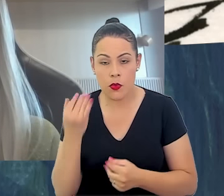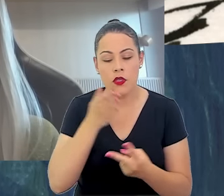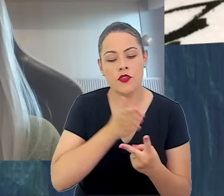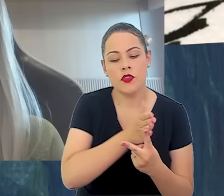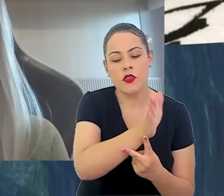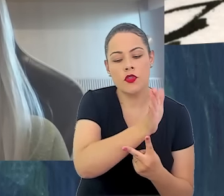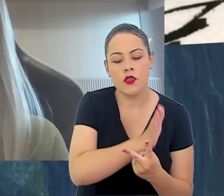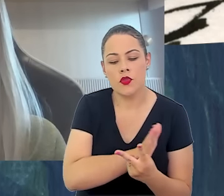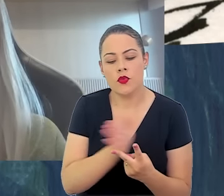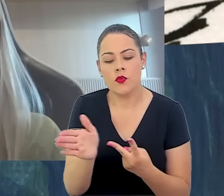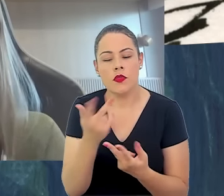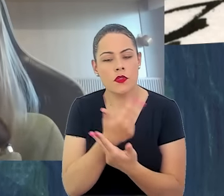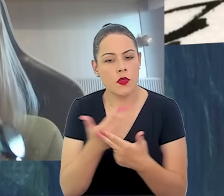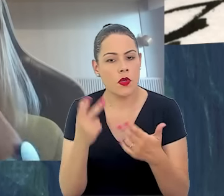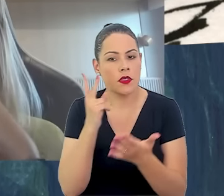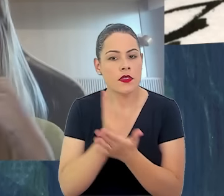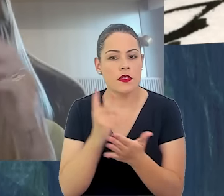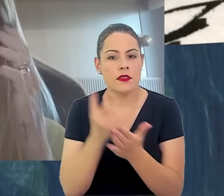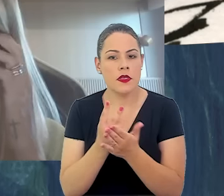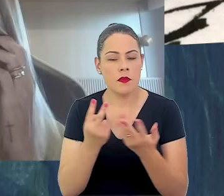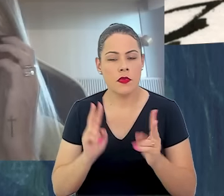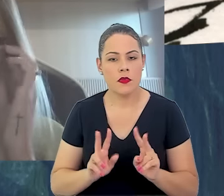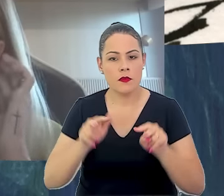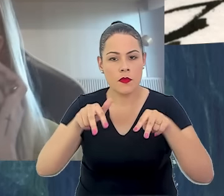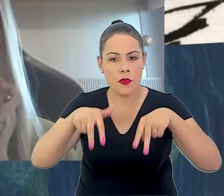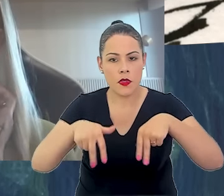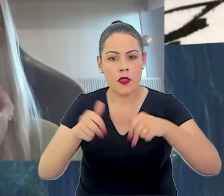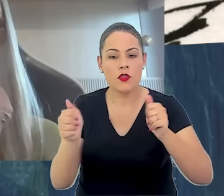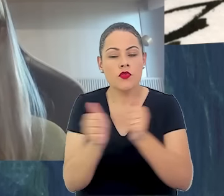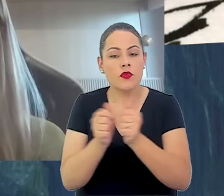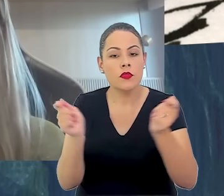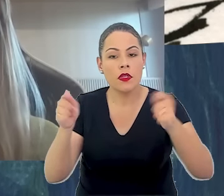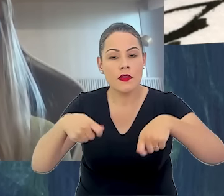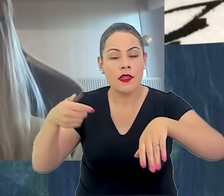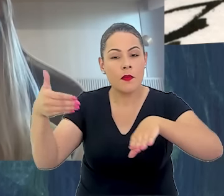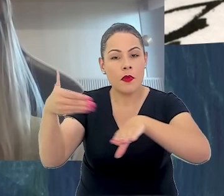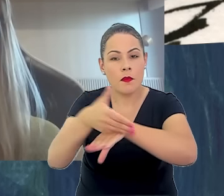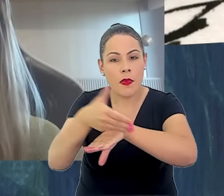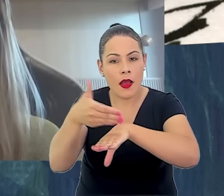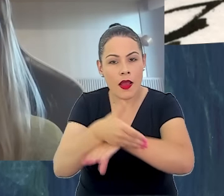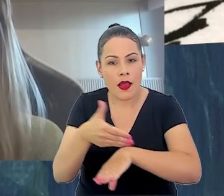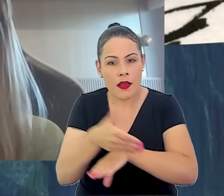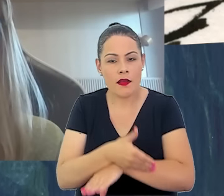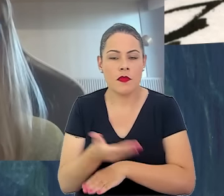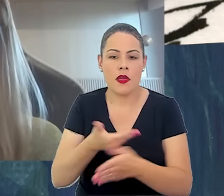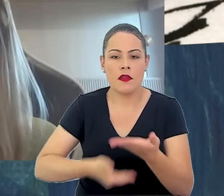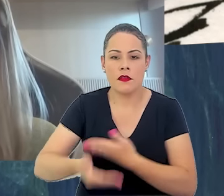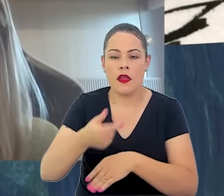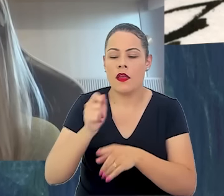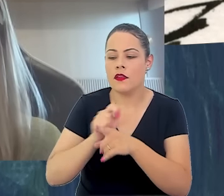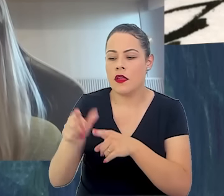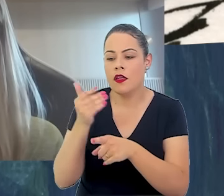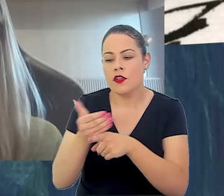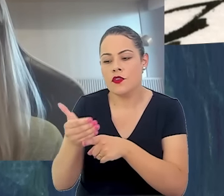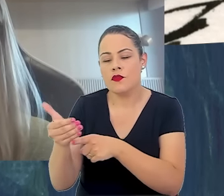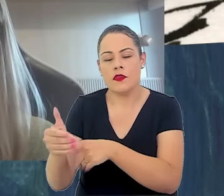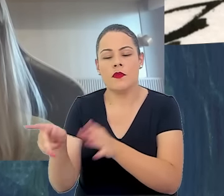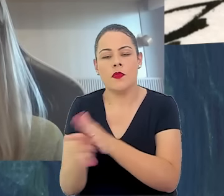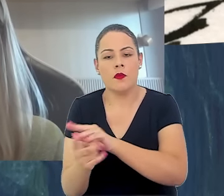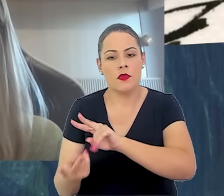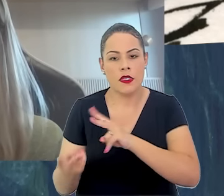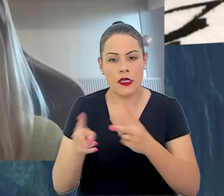dois atores estejam em posição de participar no financiamento da